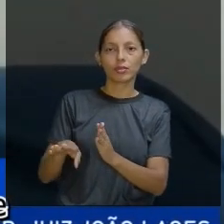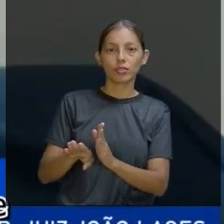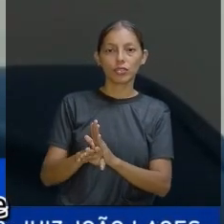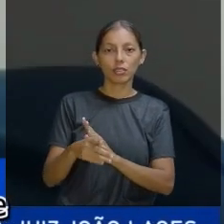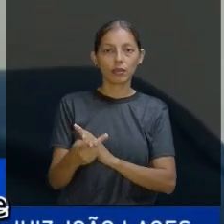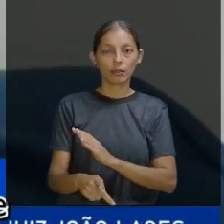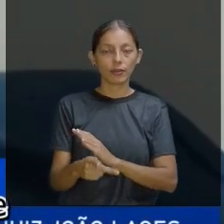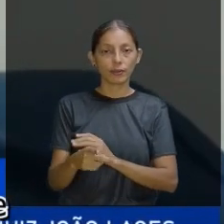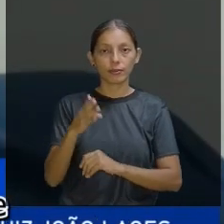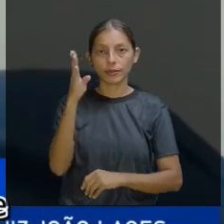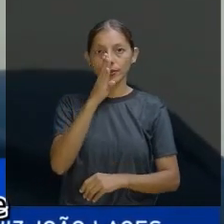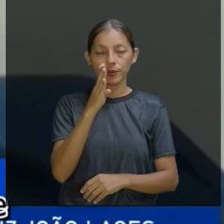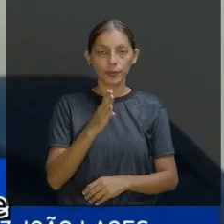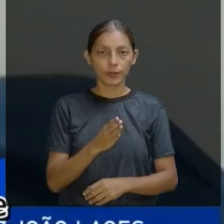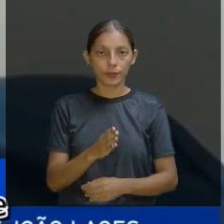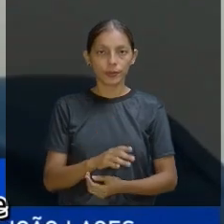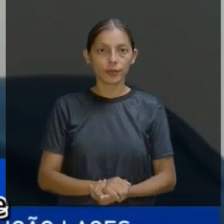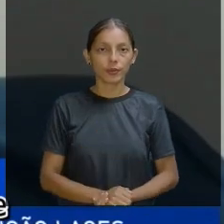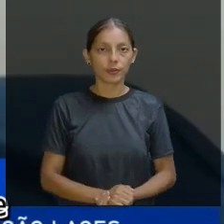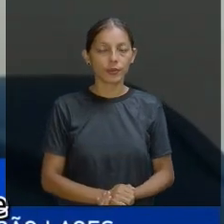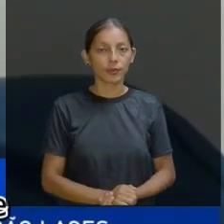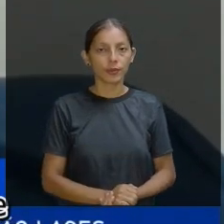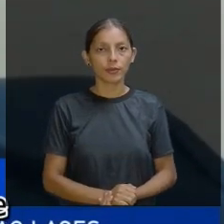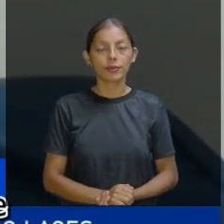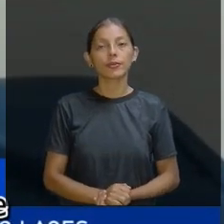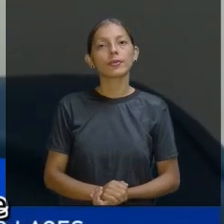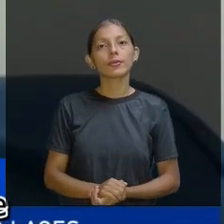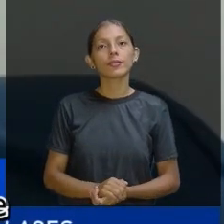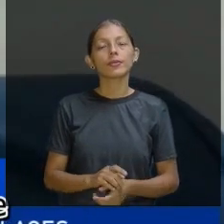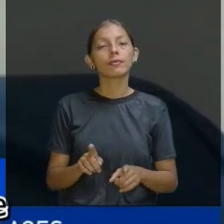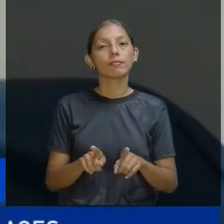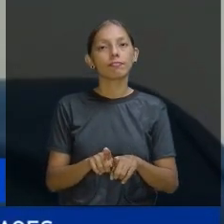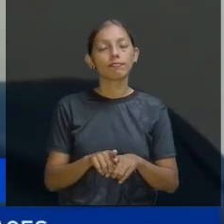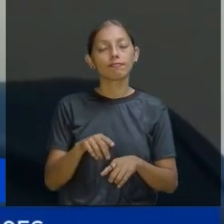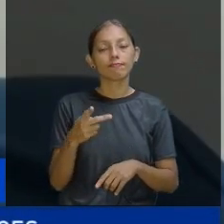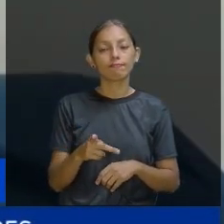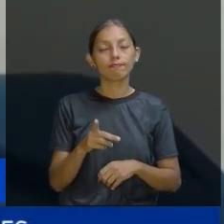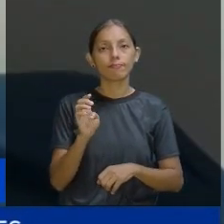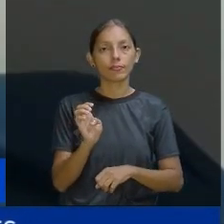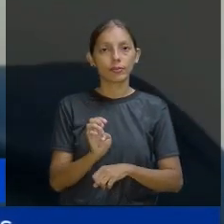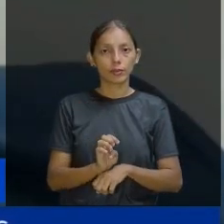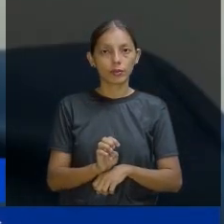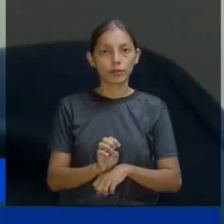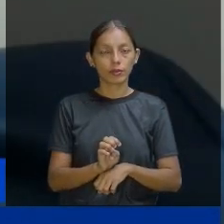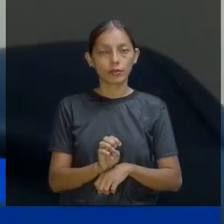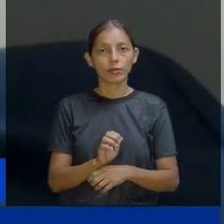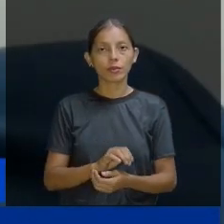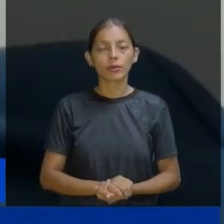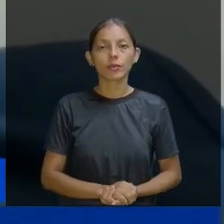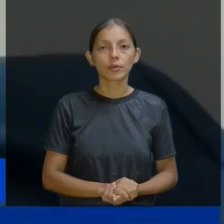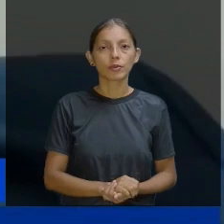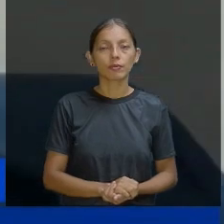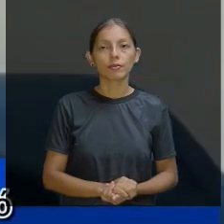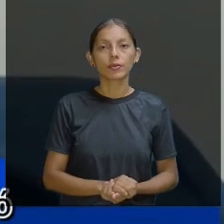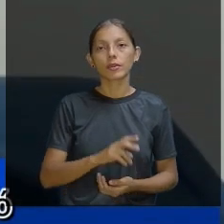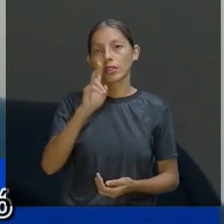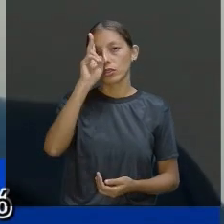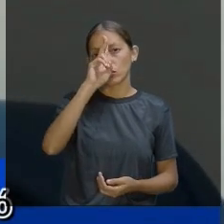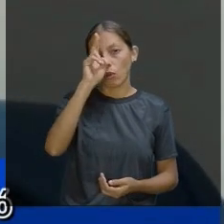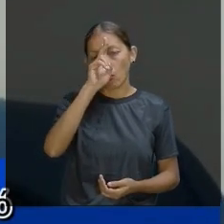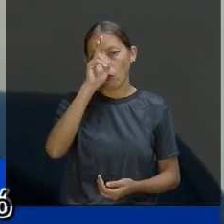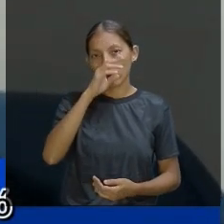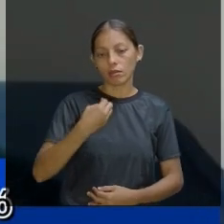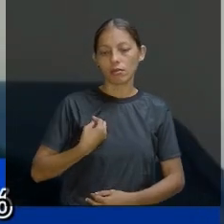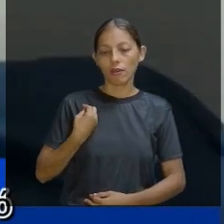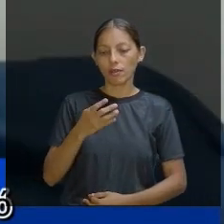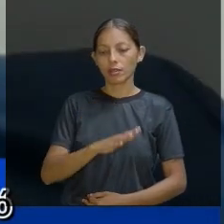o nosso país, também um povo tradicional que também estava aqui, que também defendeu a nossa história, o nosso território, também